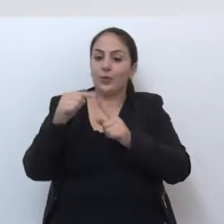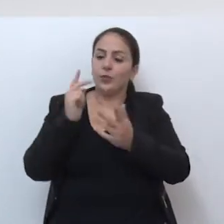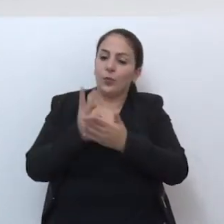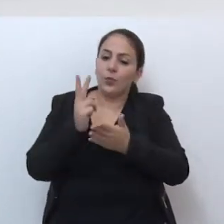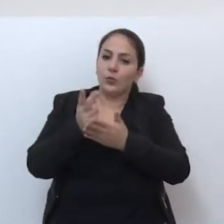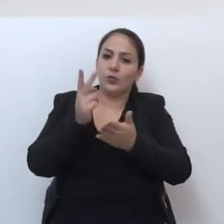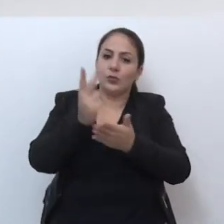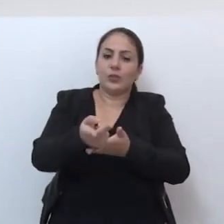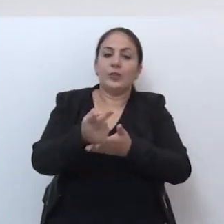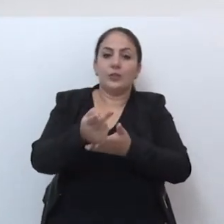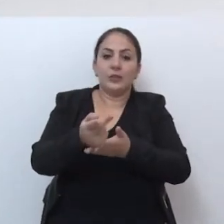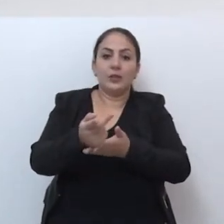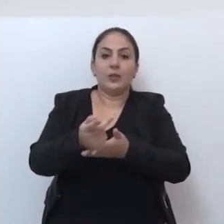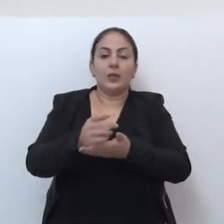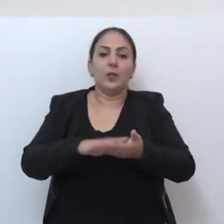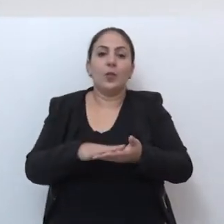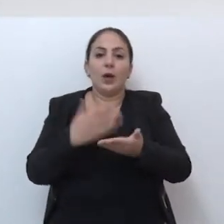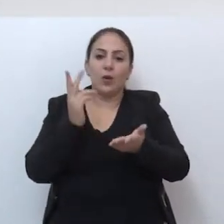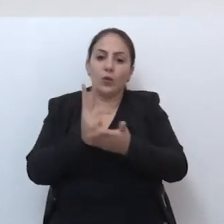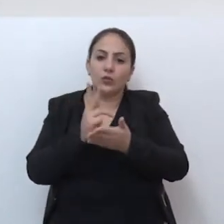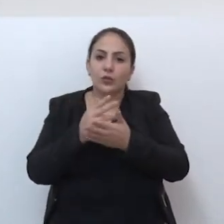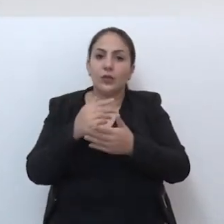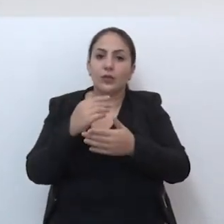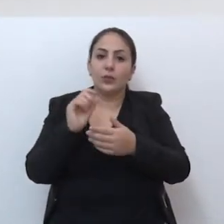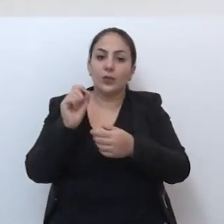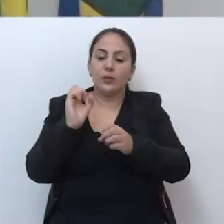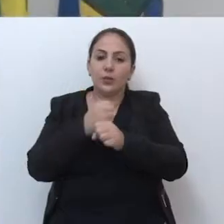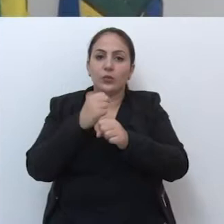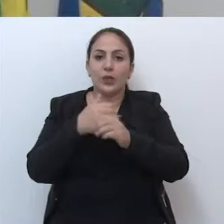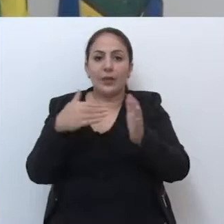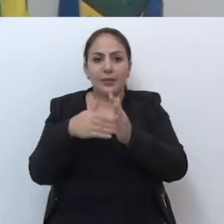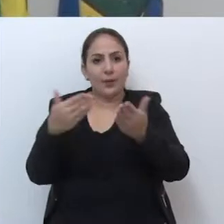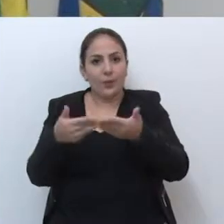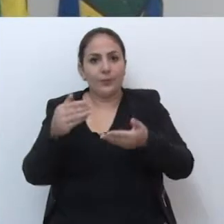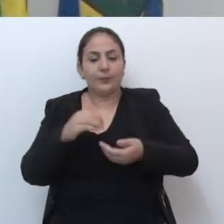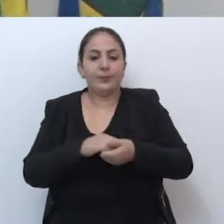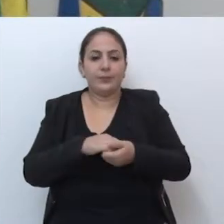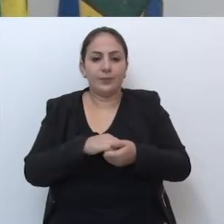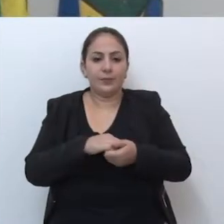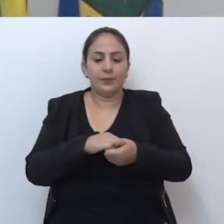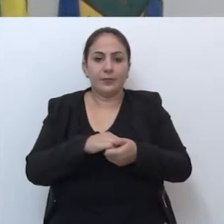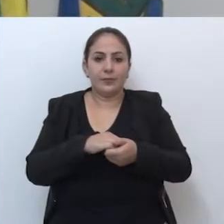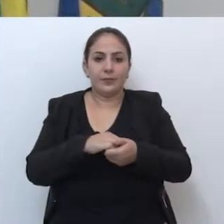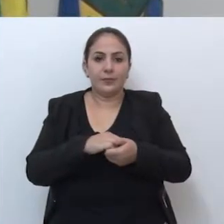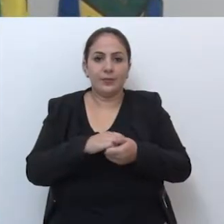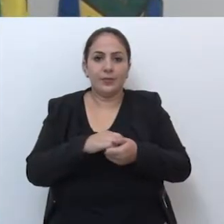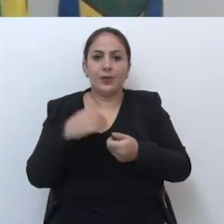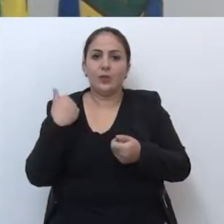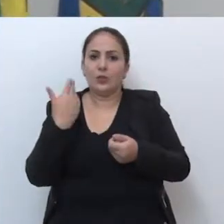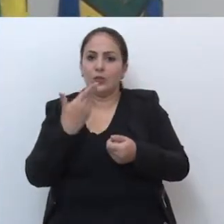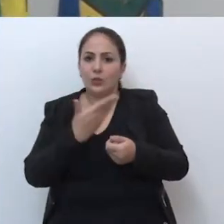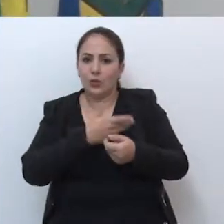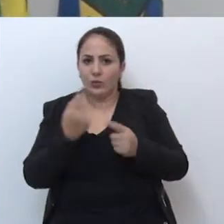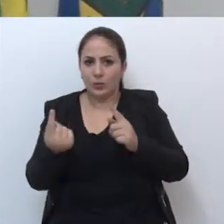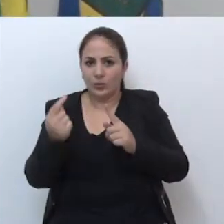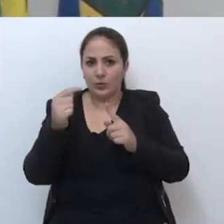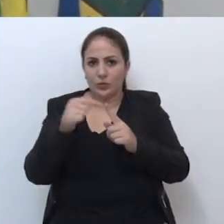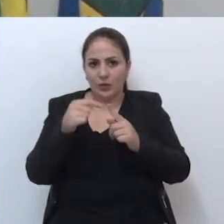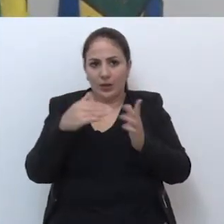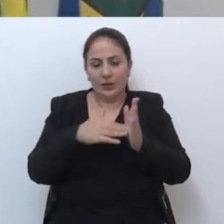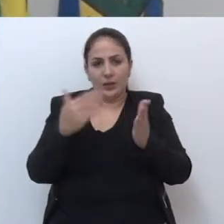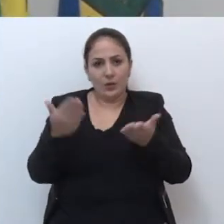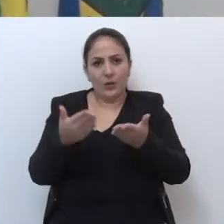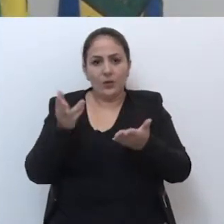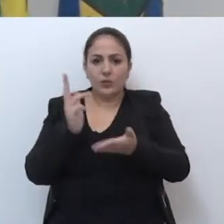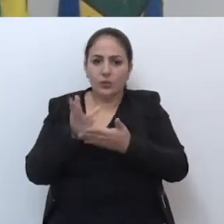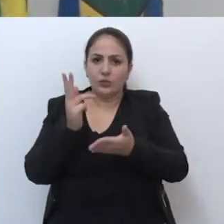dar continuidade ao que foi construído até aqui. O nosso propósito nesse momento é perpetuar a